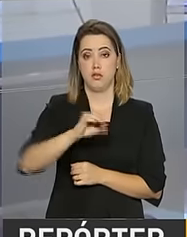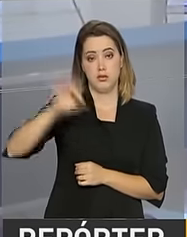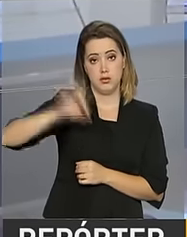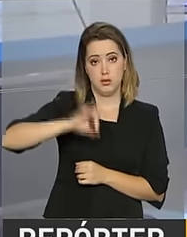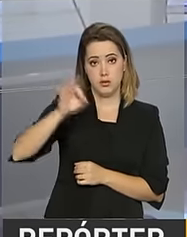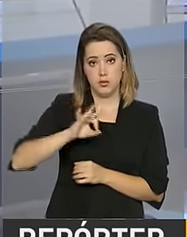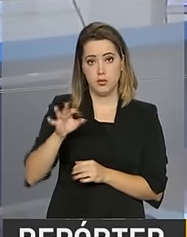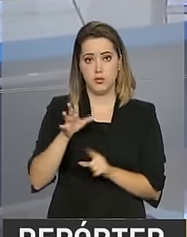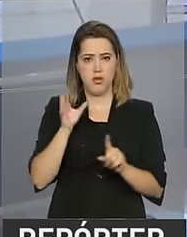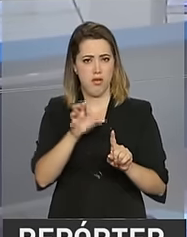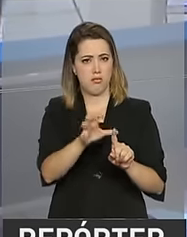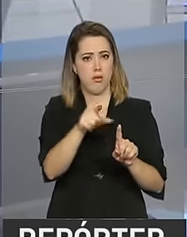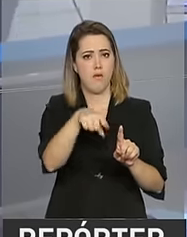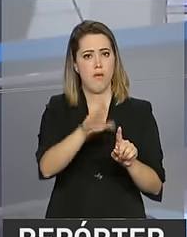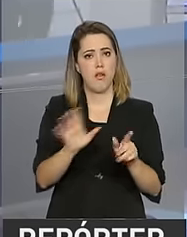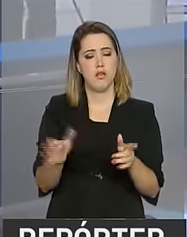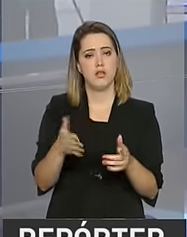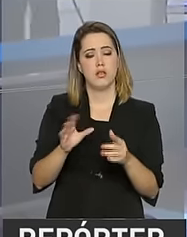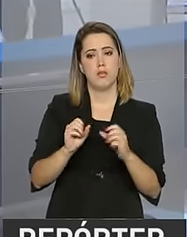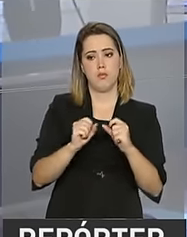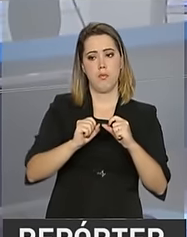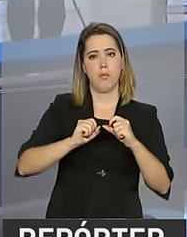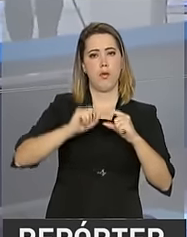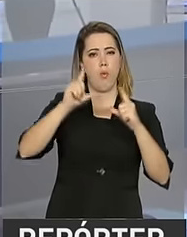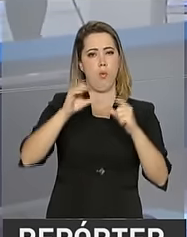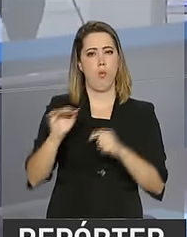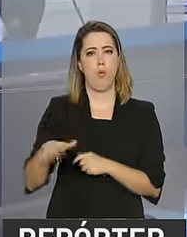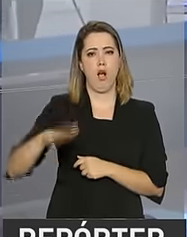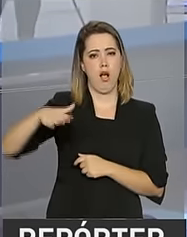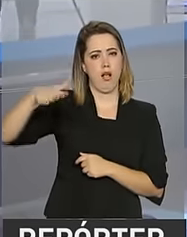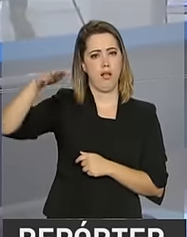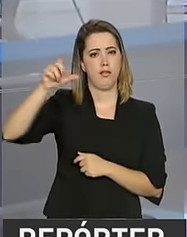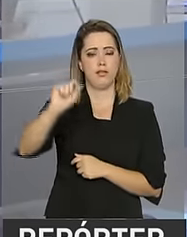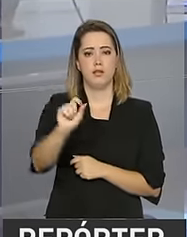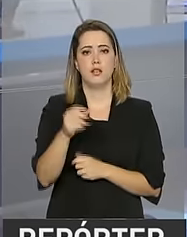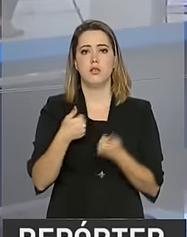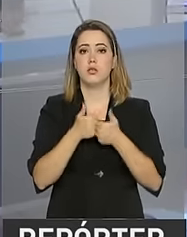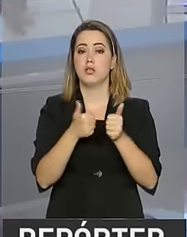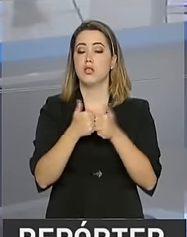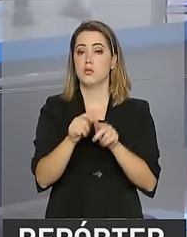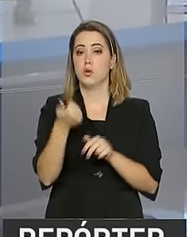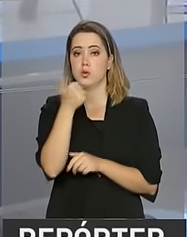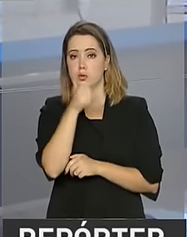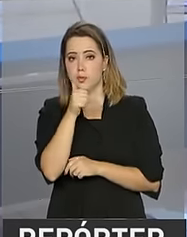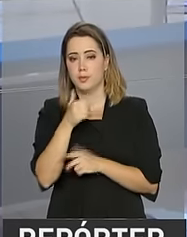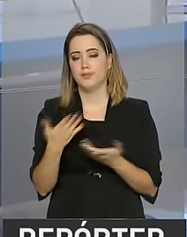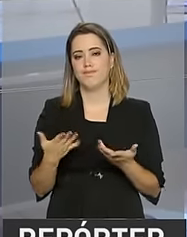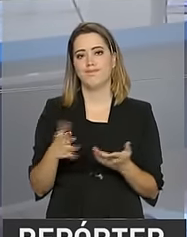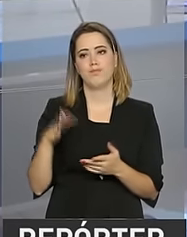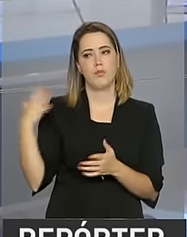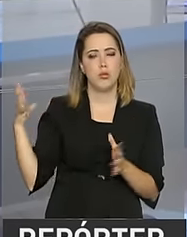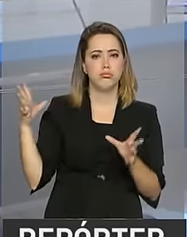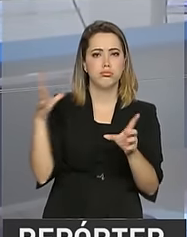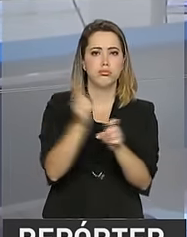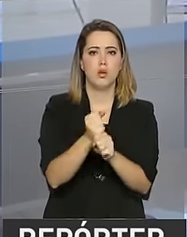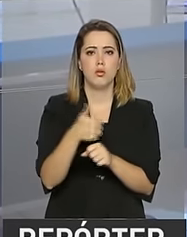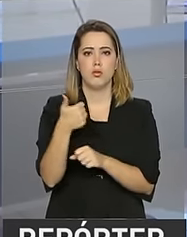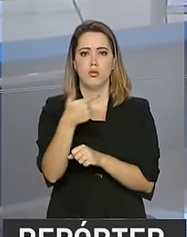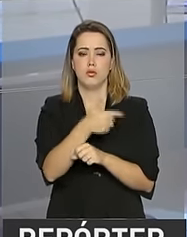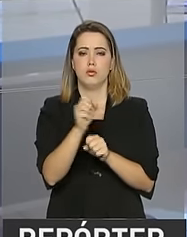pelo reajuste nos transportes além de itens como alimentos e bebidas nos últimos 12 meses o IPCA